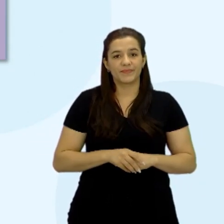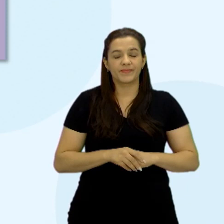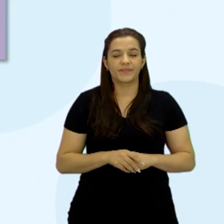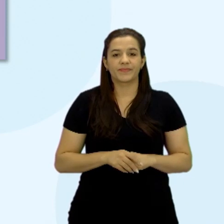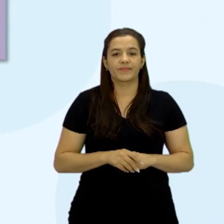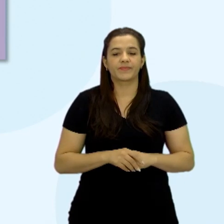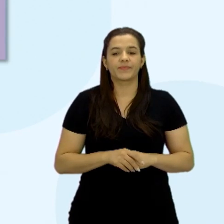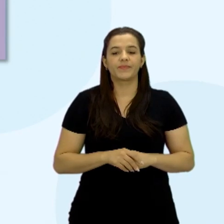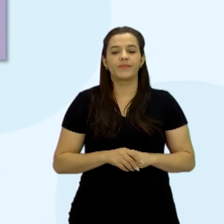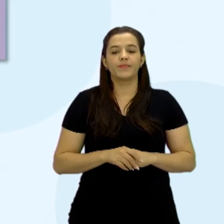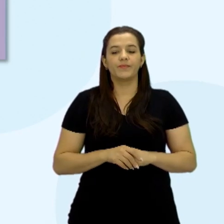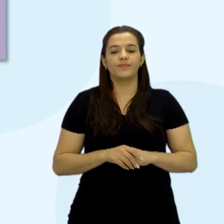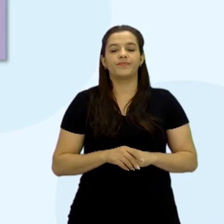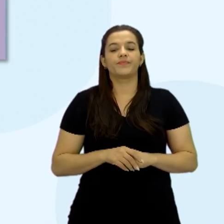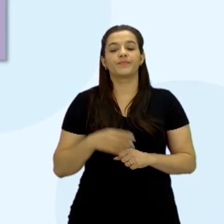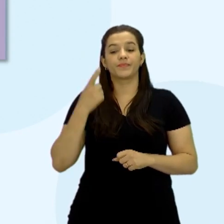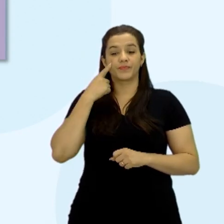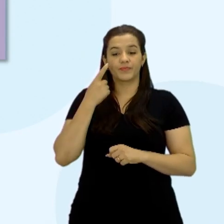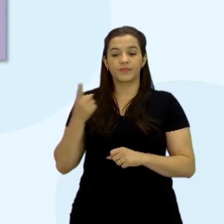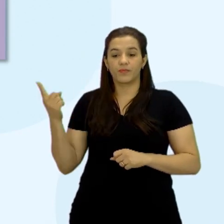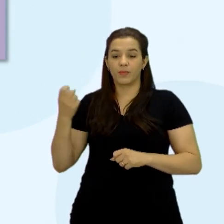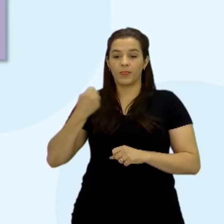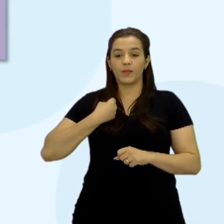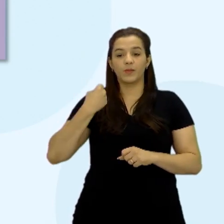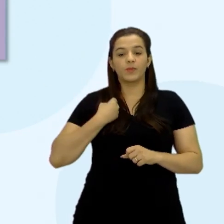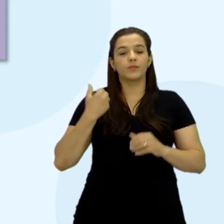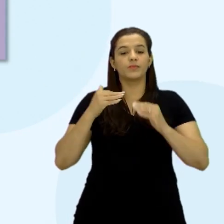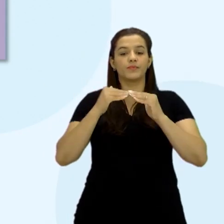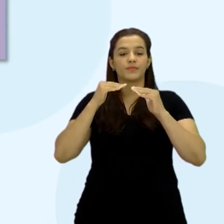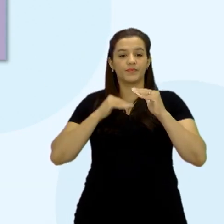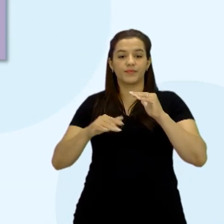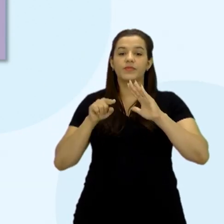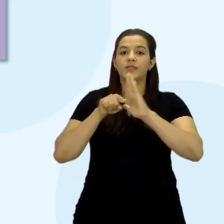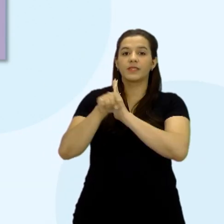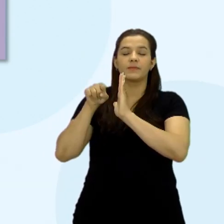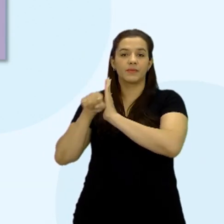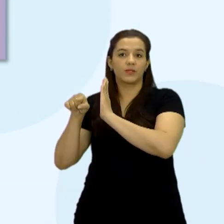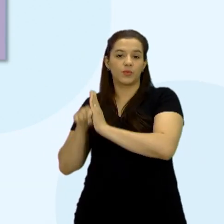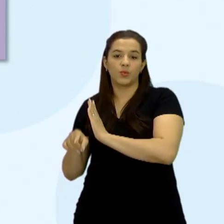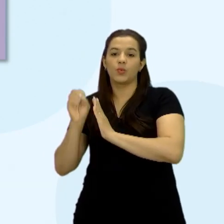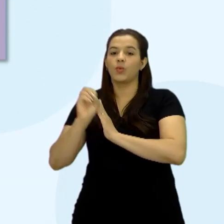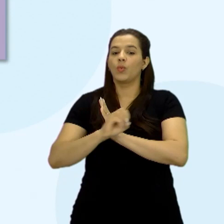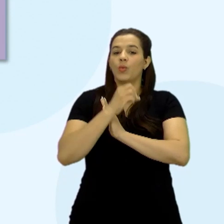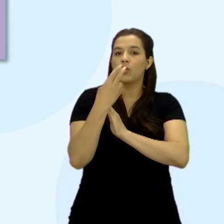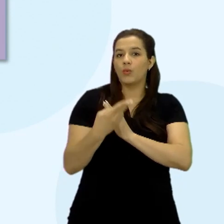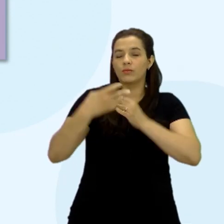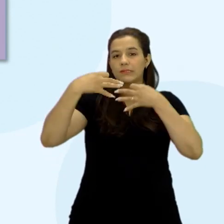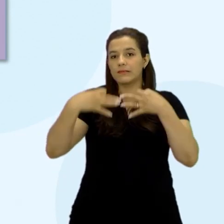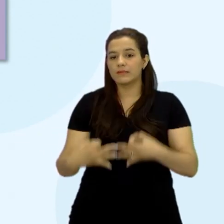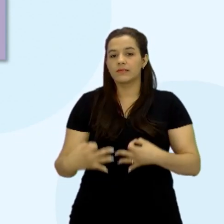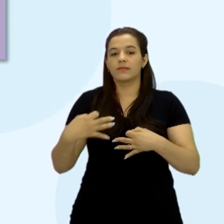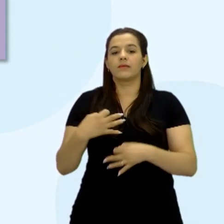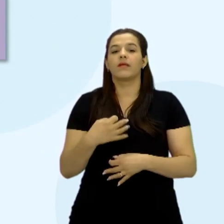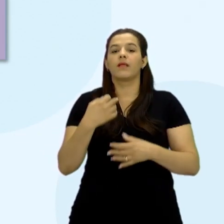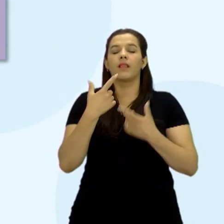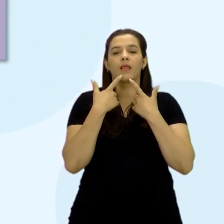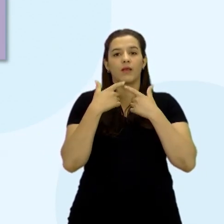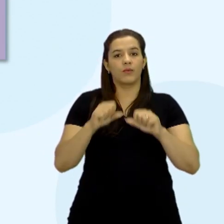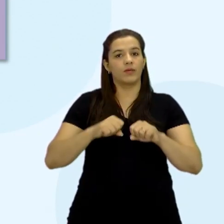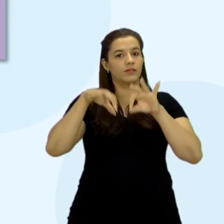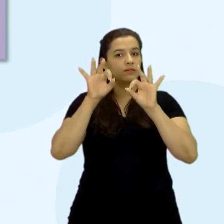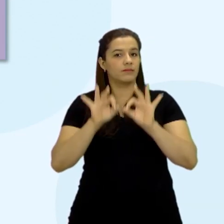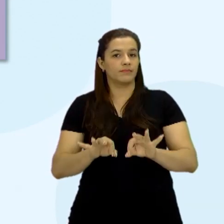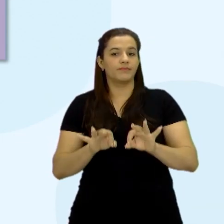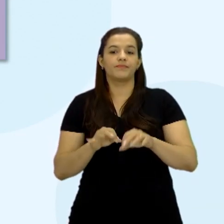ó? Nos itens abaixo são feitas algumas perguntas ou afirmações na linguagem materna. Como poderiam